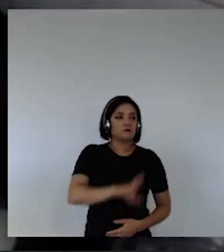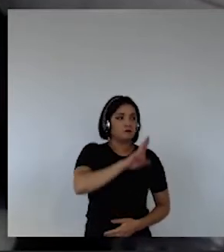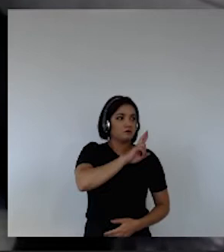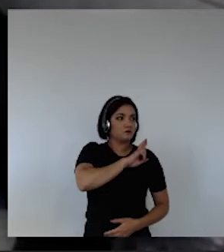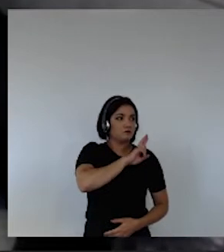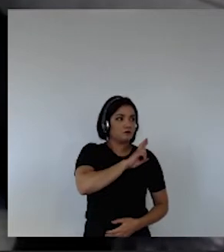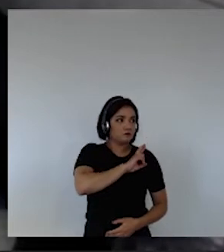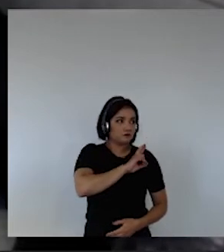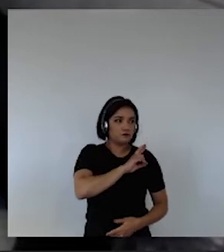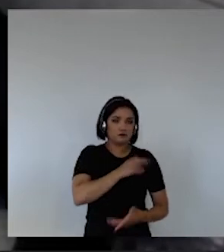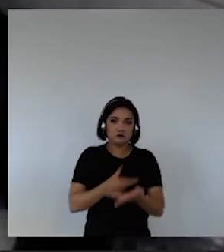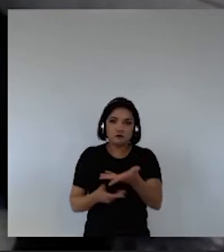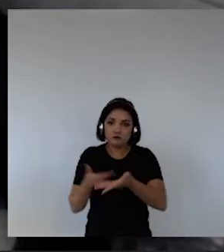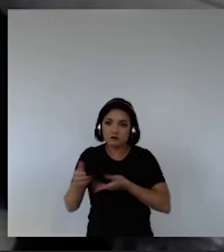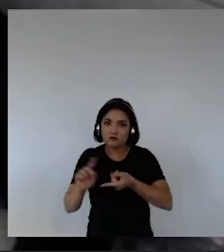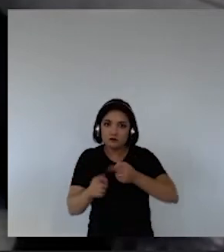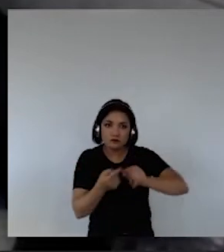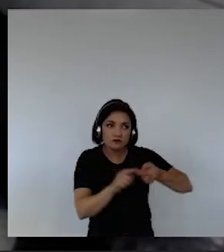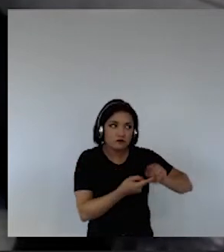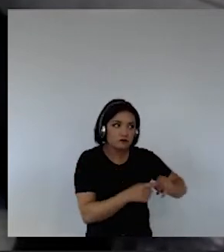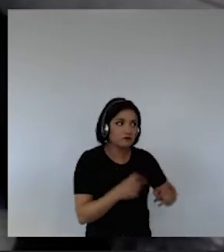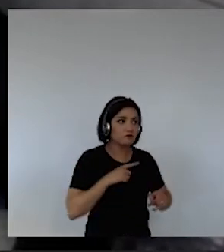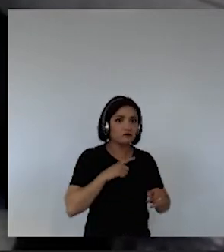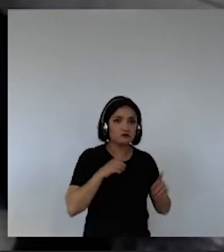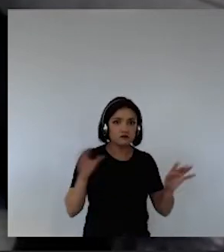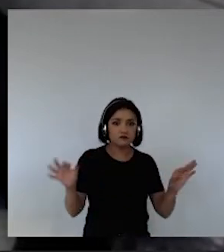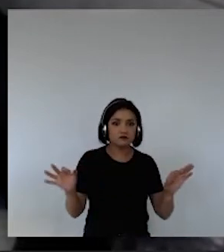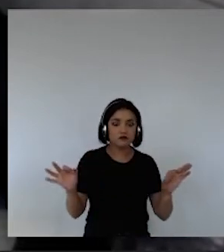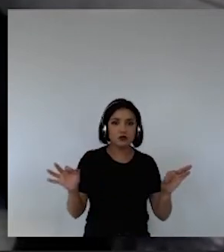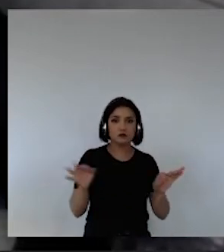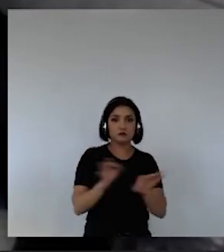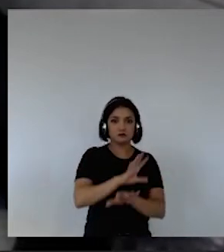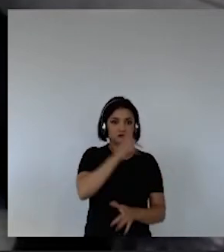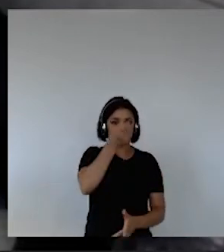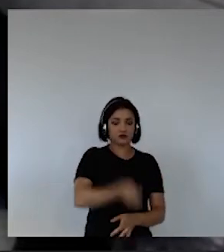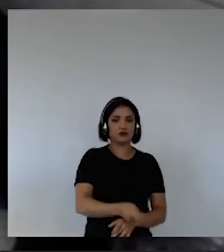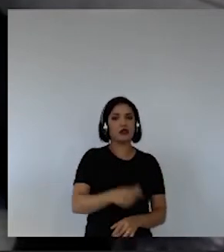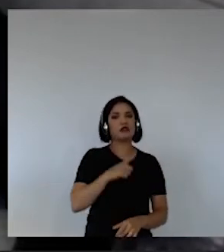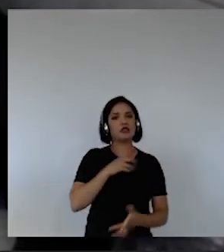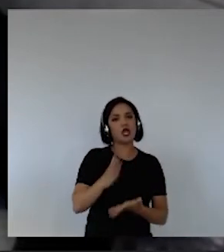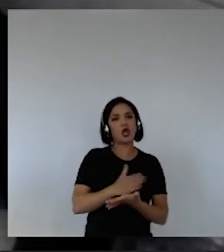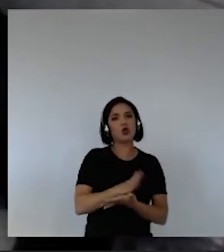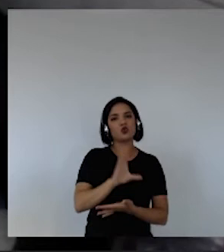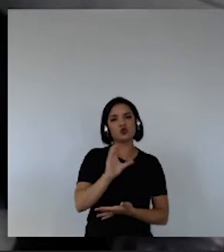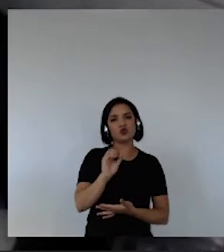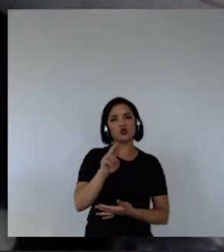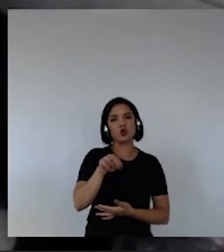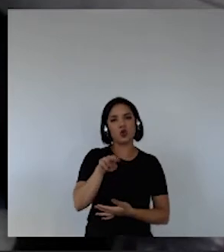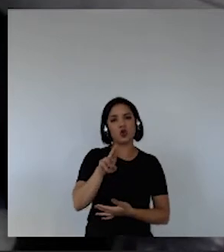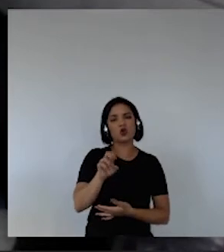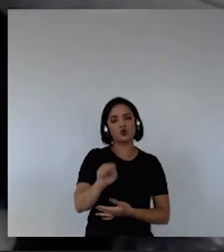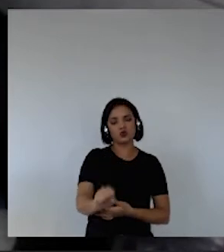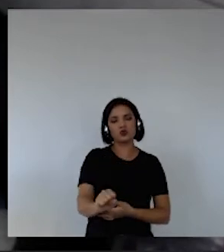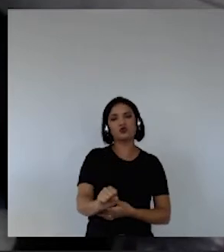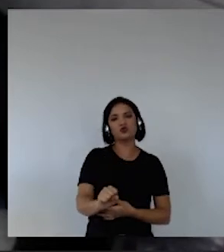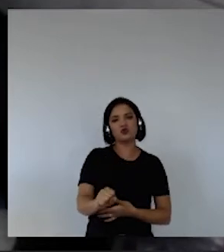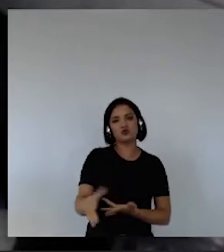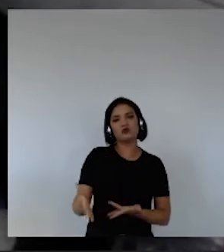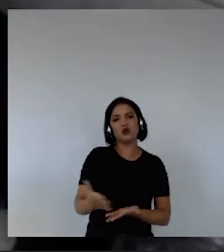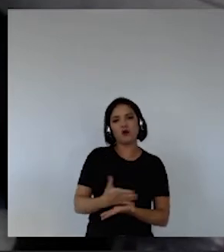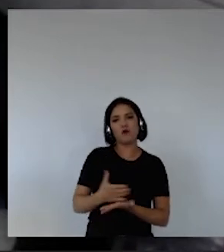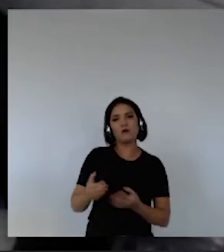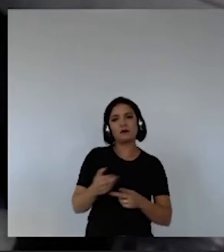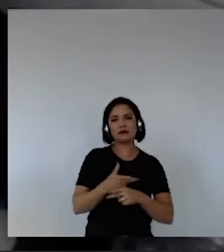de negociar, ela não tem uma sanção, mas ela tem, sim, ônus. Alguns ônus, concordo perfeitamente, que esses ônus